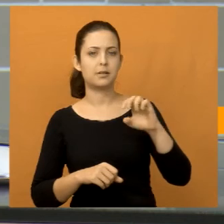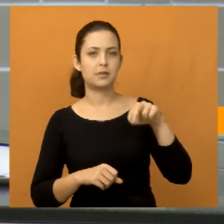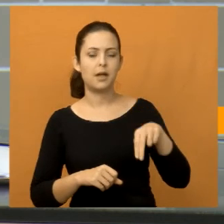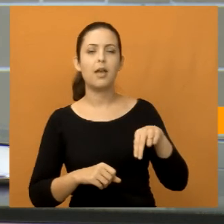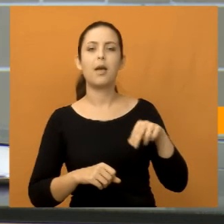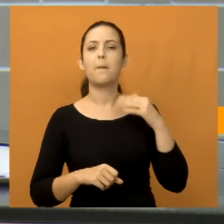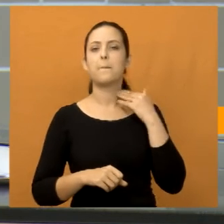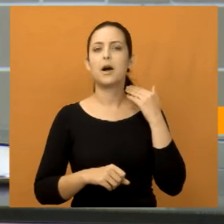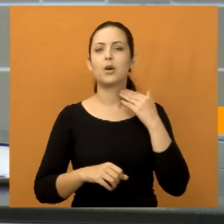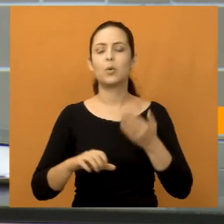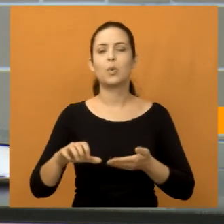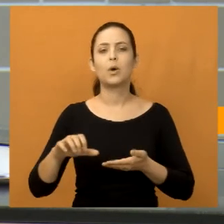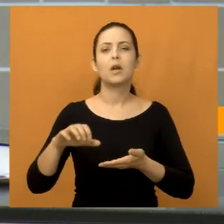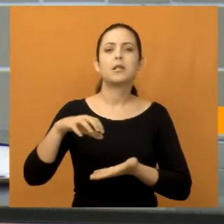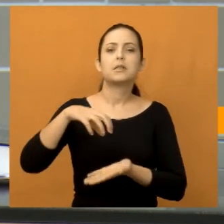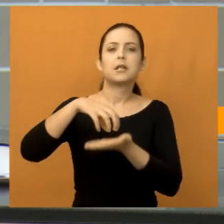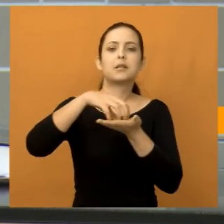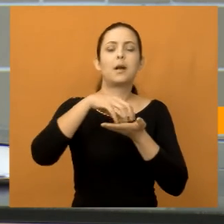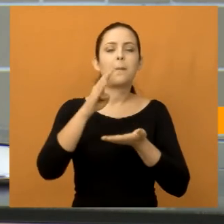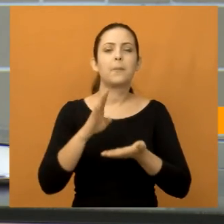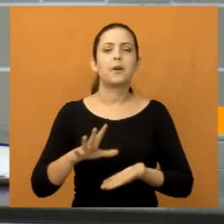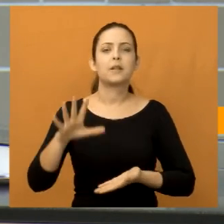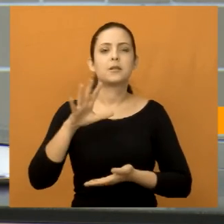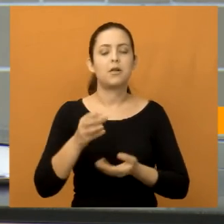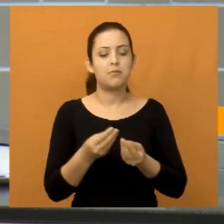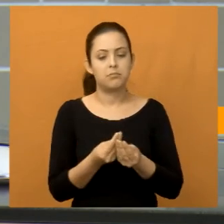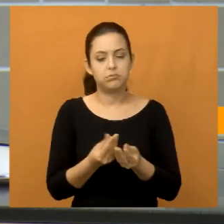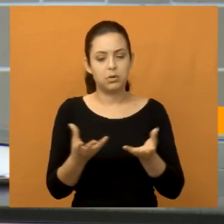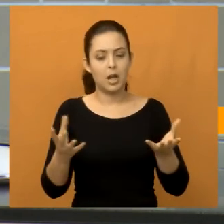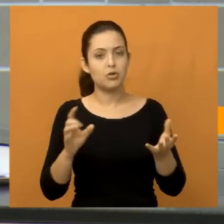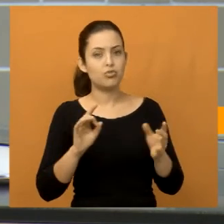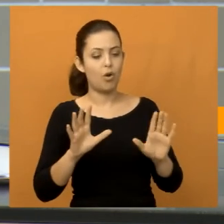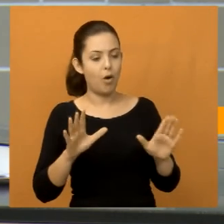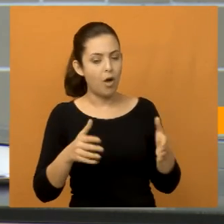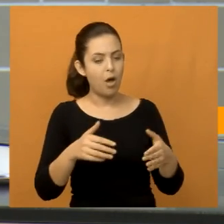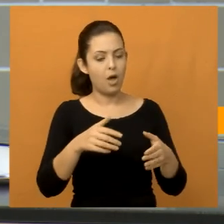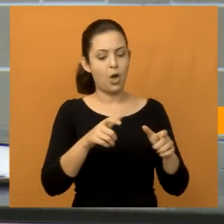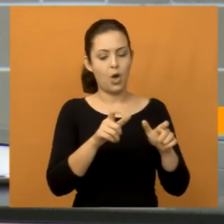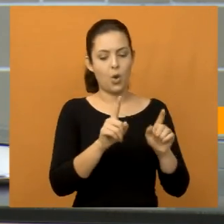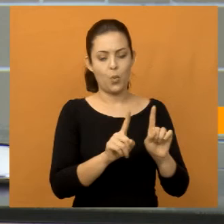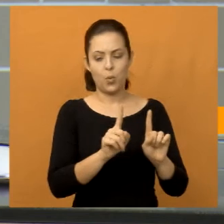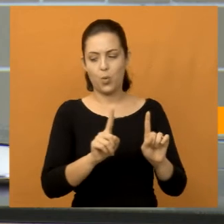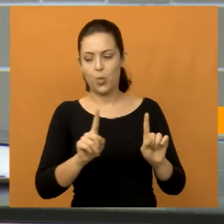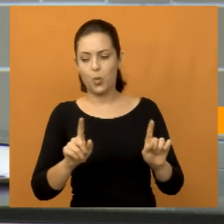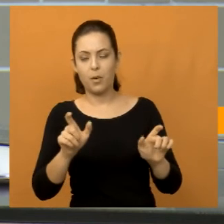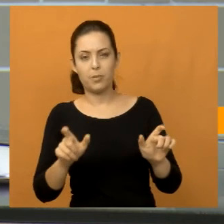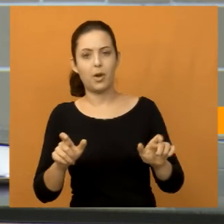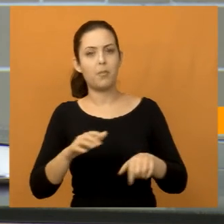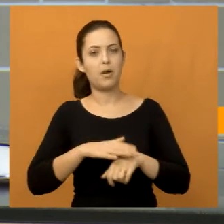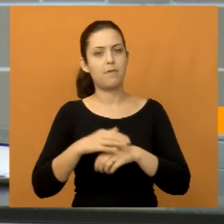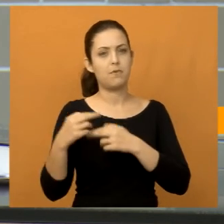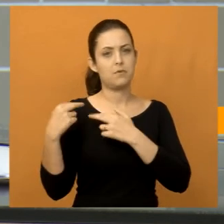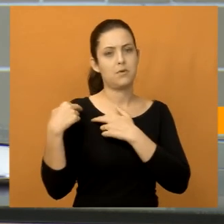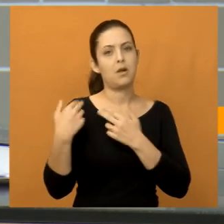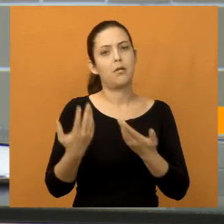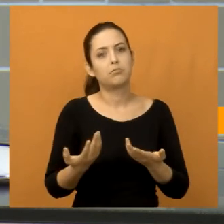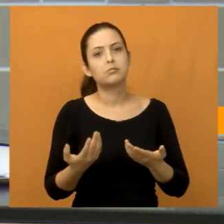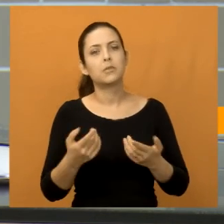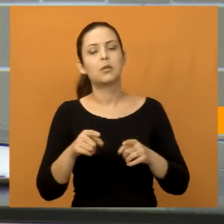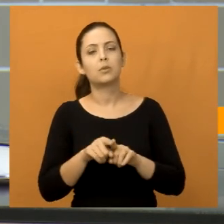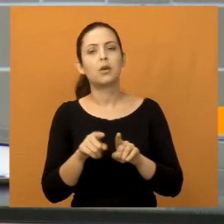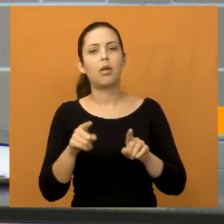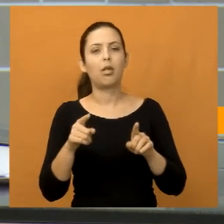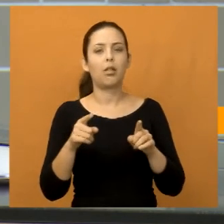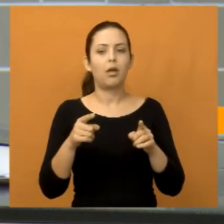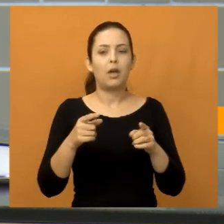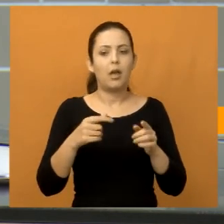devendo o acesso aos mesmos ser disponibilizado apenas aos membros dessa CPI, em função da